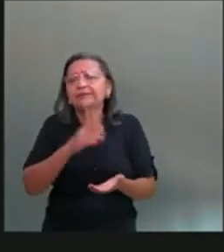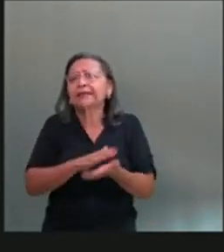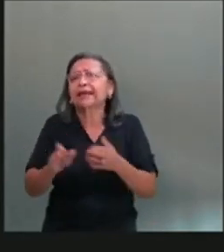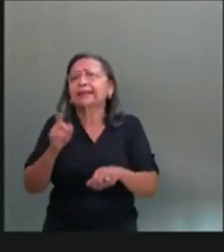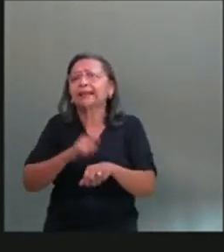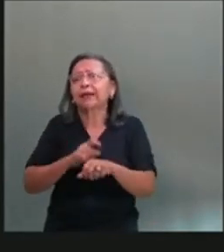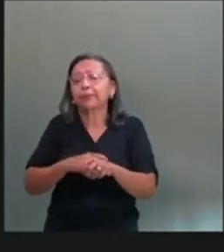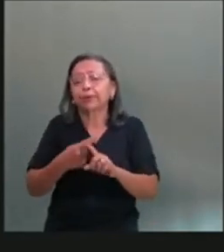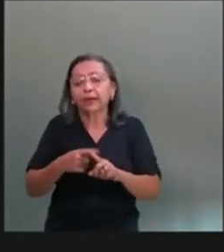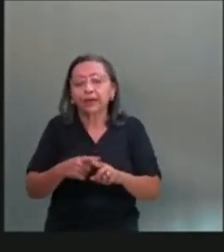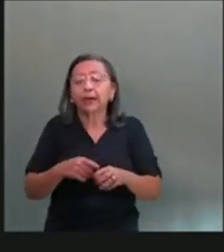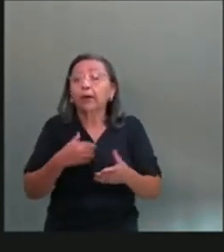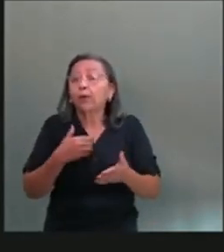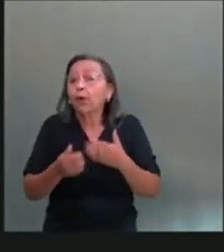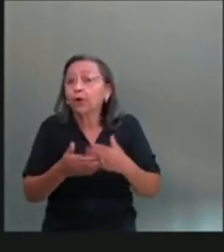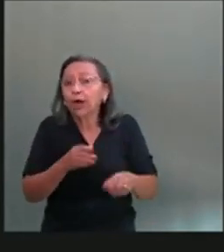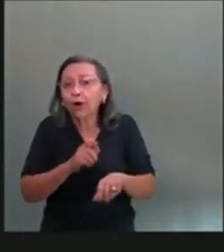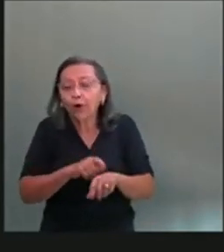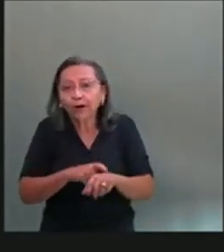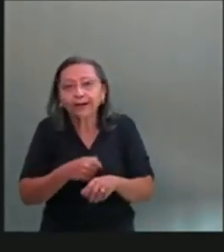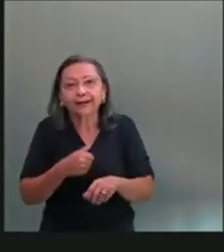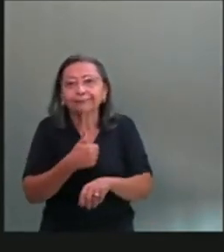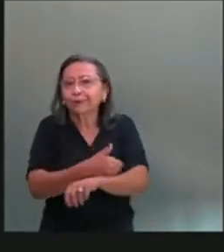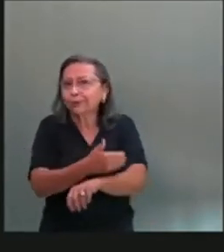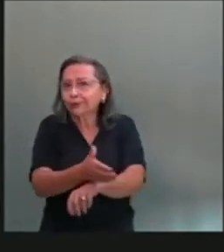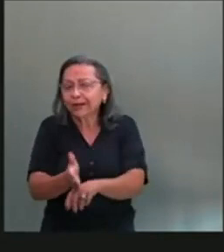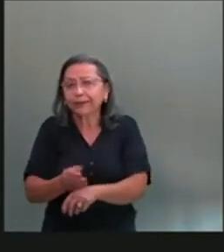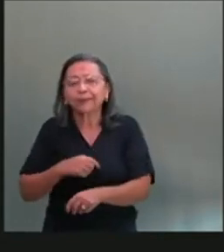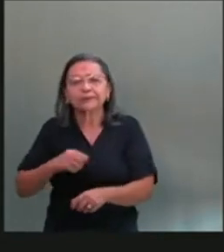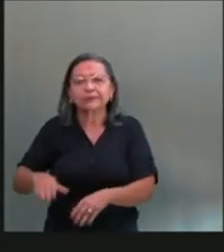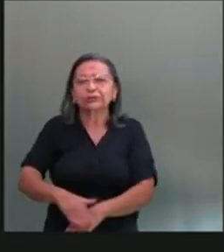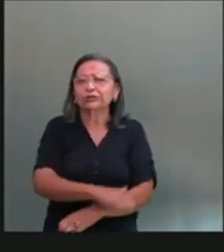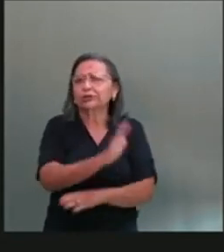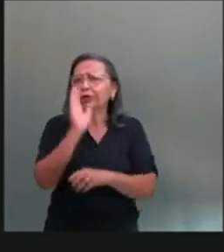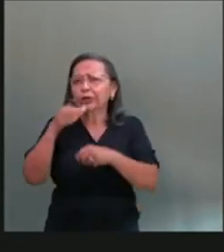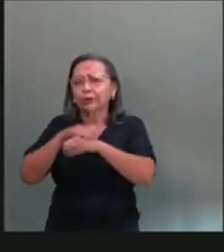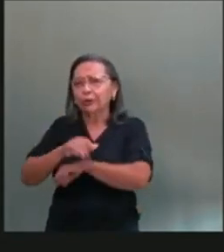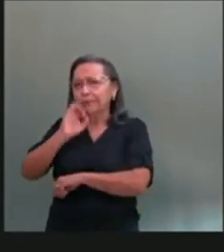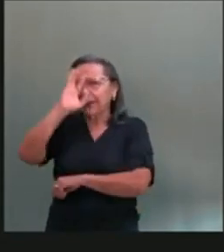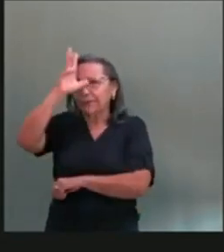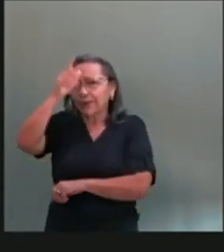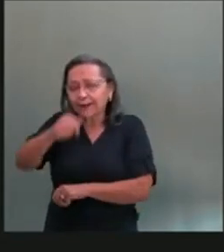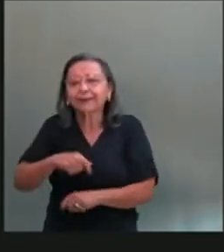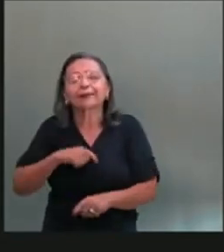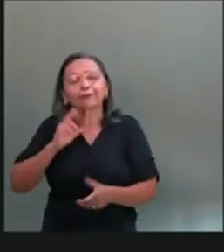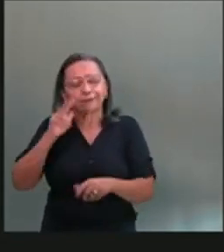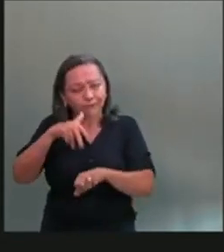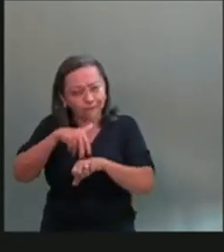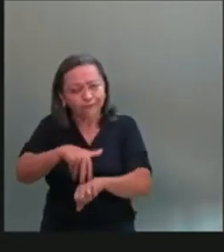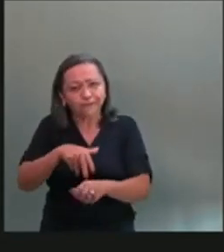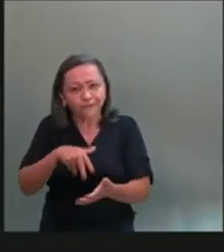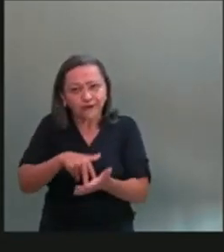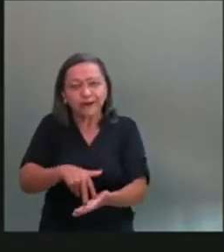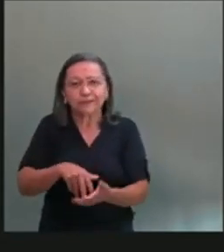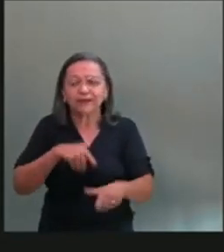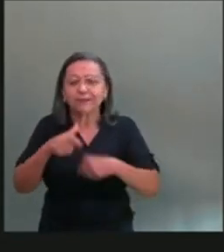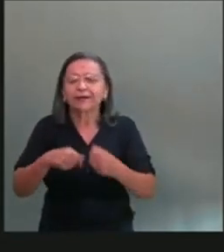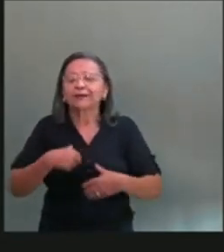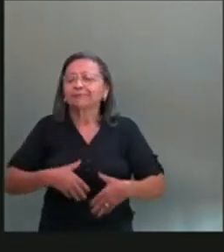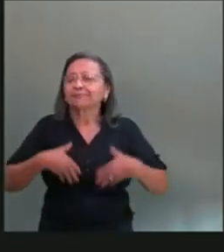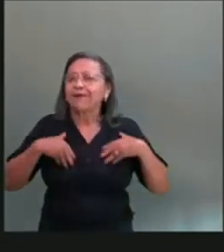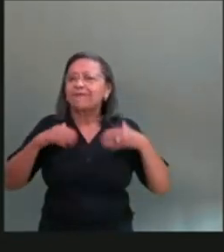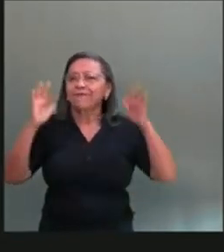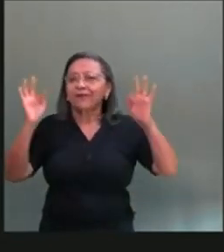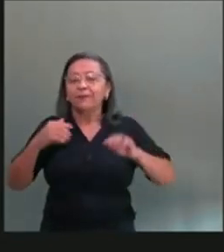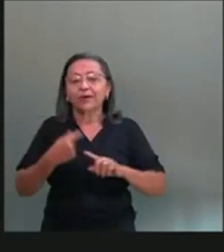trabalhar, sim, com todo o tempo, porque não tem hora, entra pelo dia, pela noite, pela madrugada e estão lá trabalhando. E eu fico feliz,